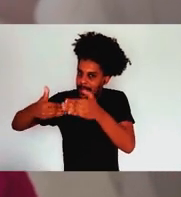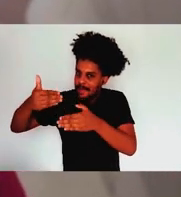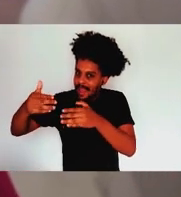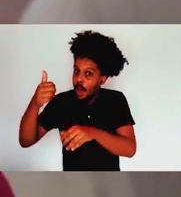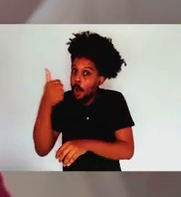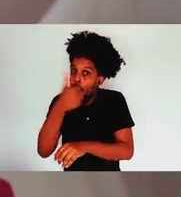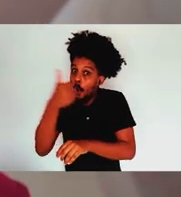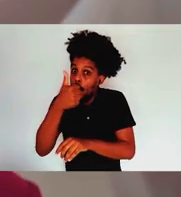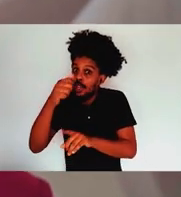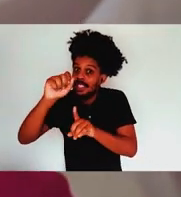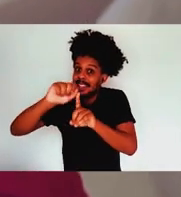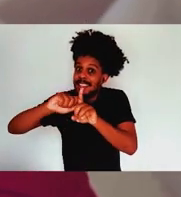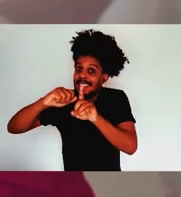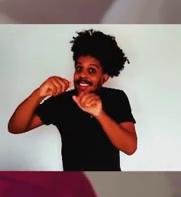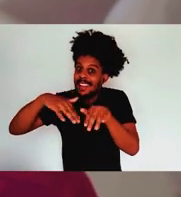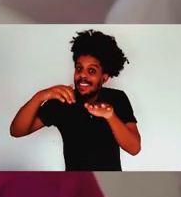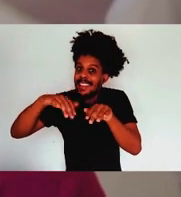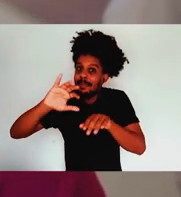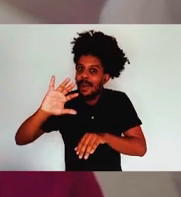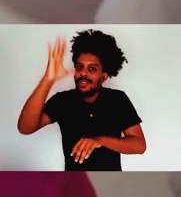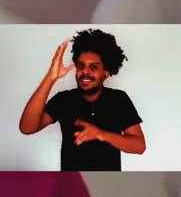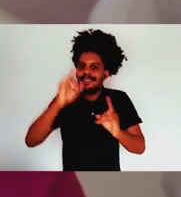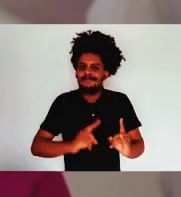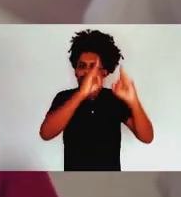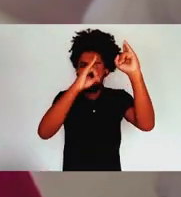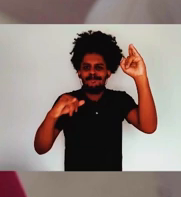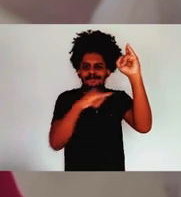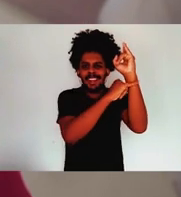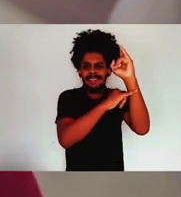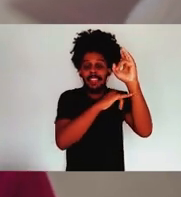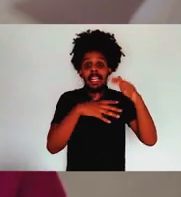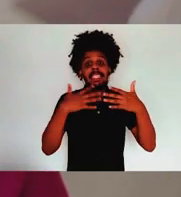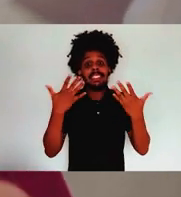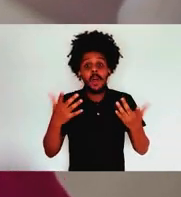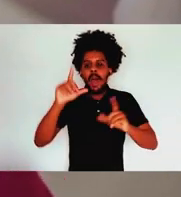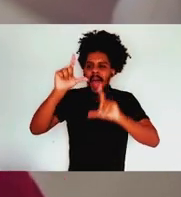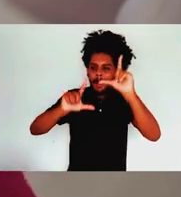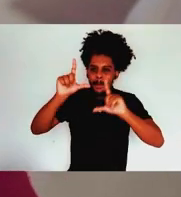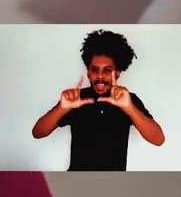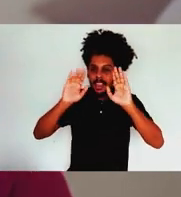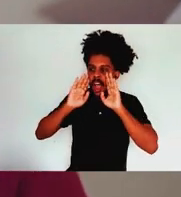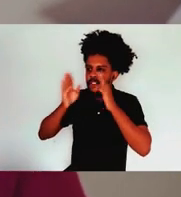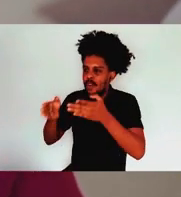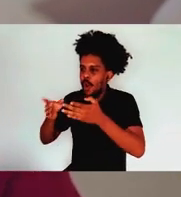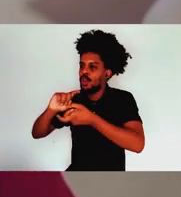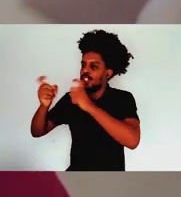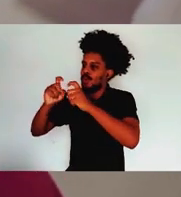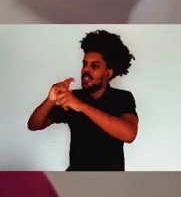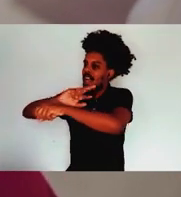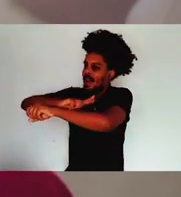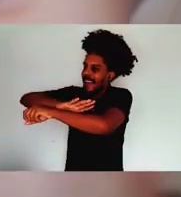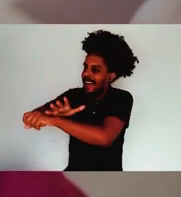setembro. Logo em setembro, o que é que a gente tem? O 11 de setembro. Então, a gente vai deslocar, a mídia, ela desloca o debate